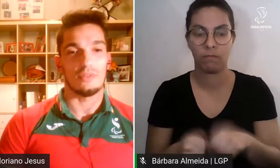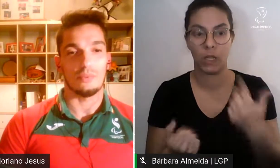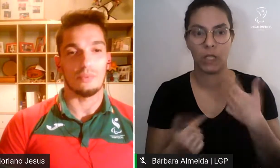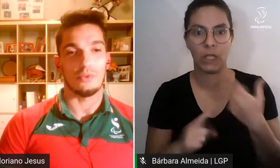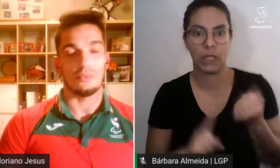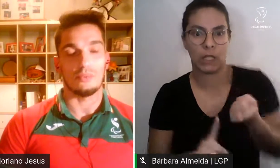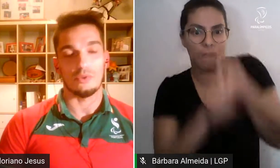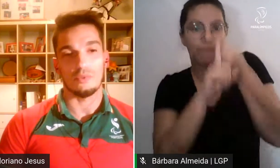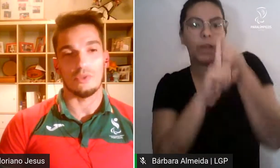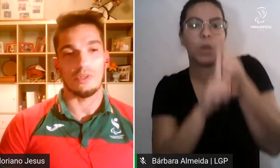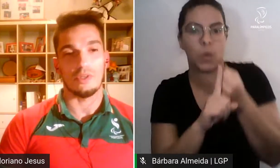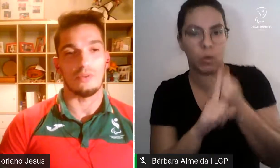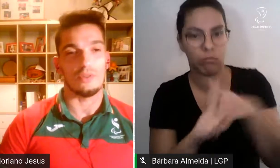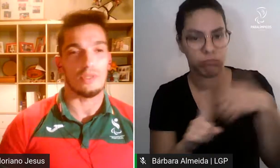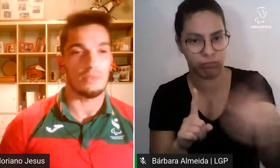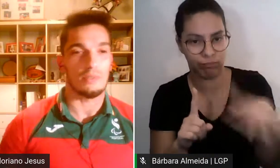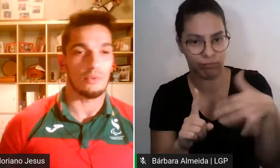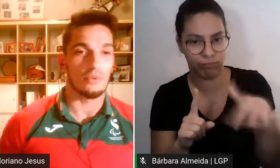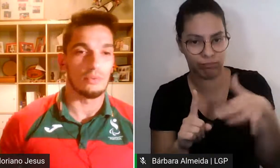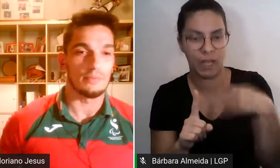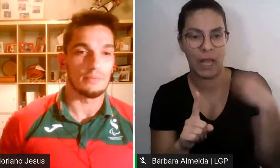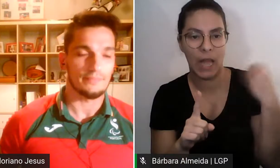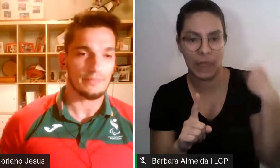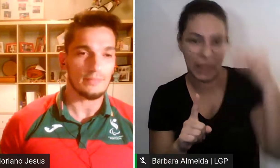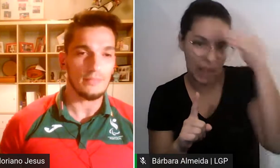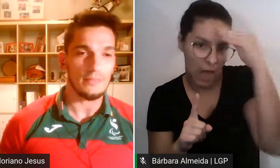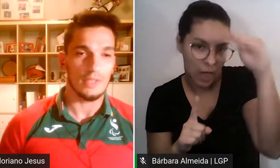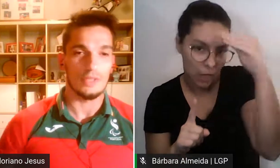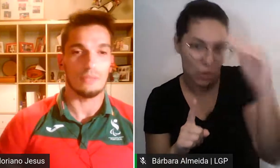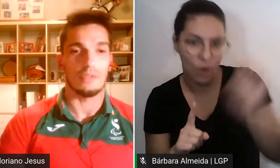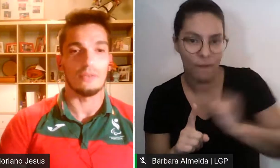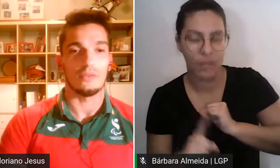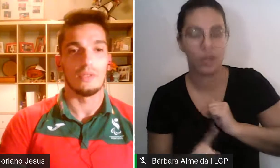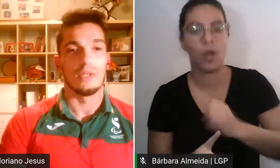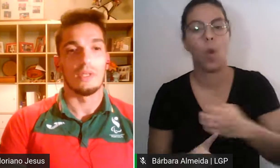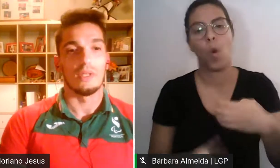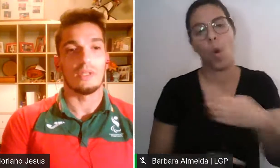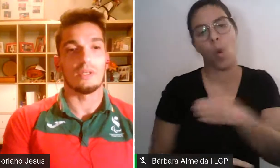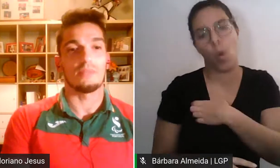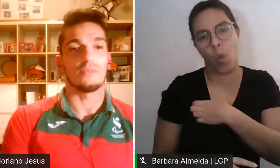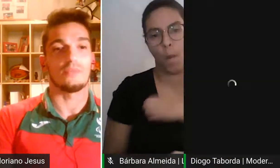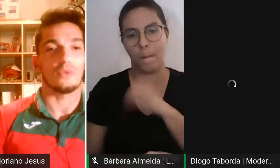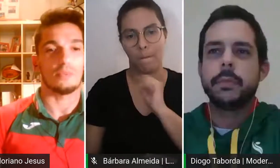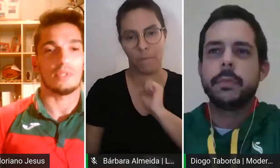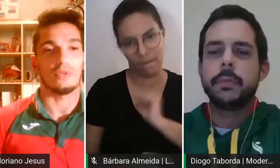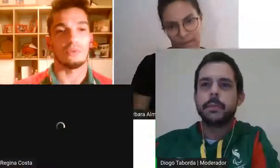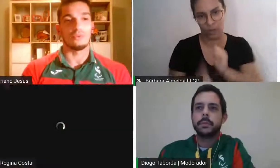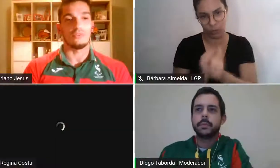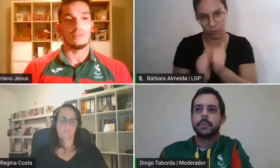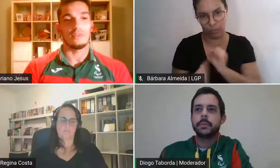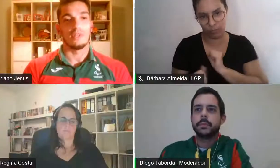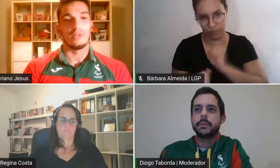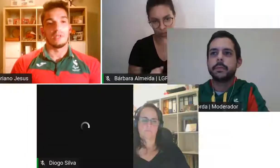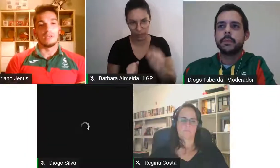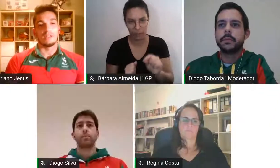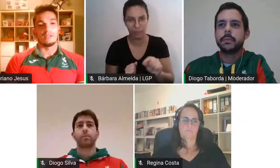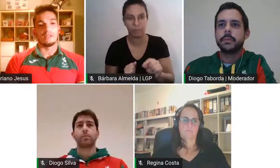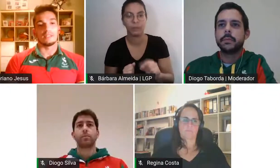desde o início, para os meus treinadores e para o clube, neste momento. Estou a representar o clube